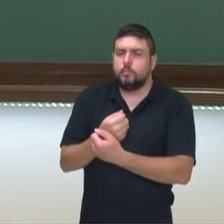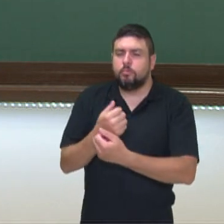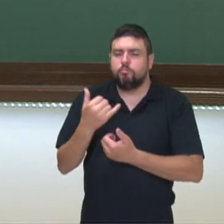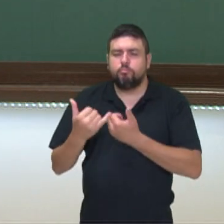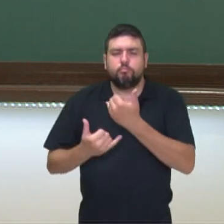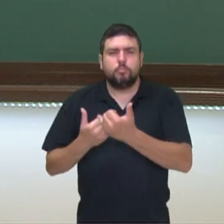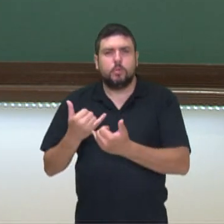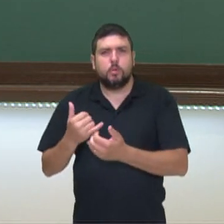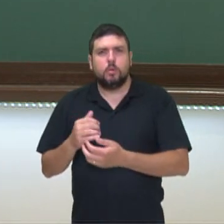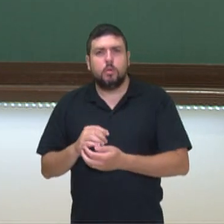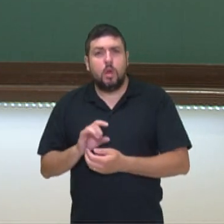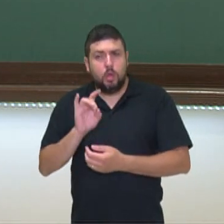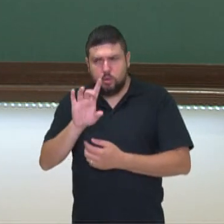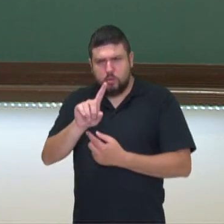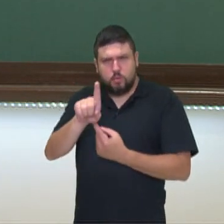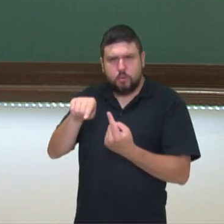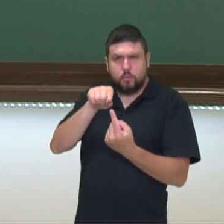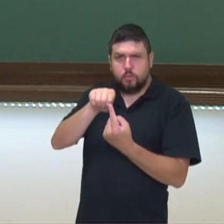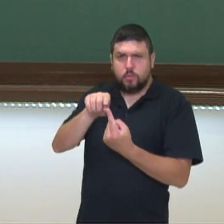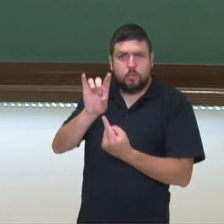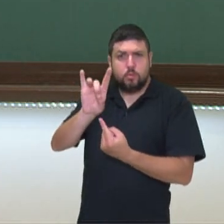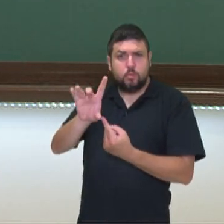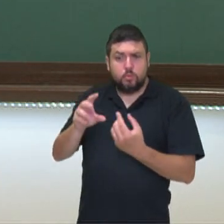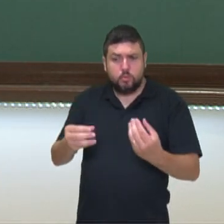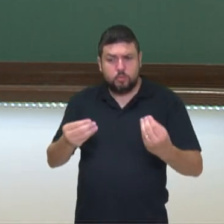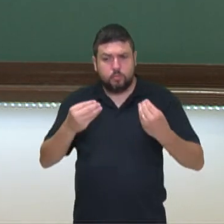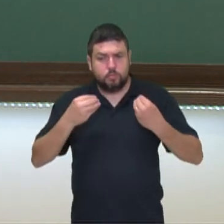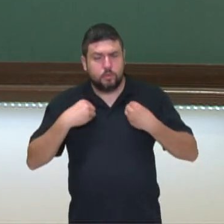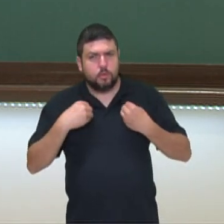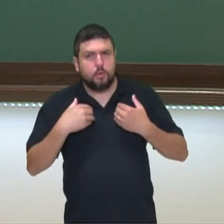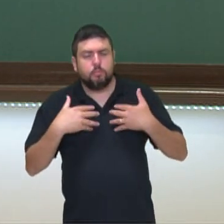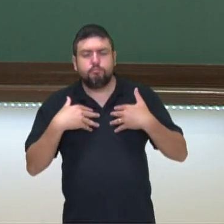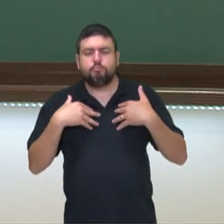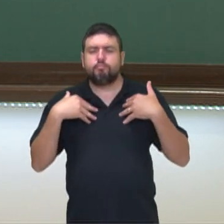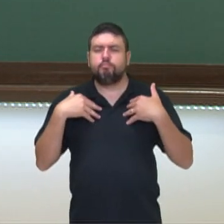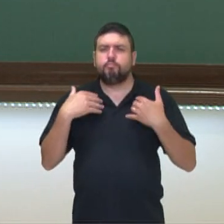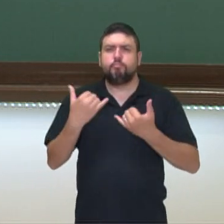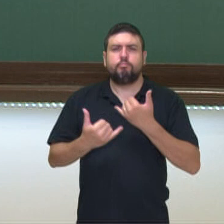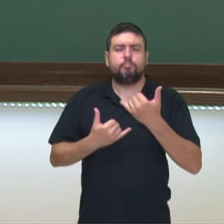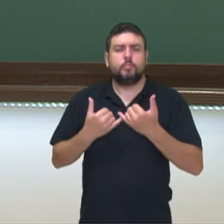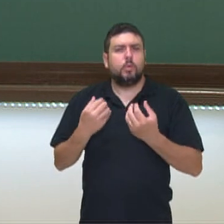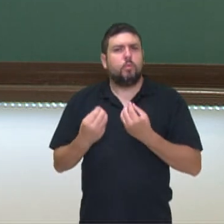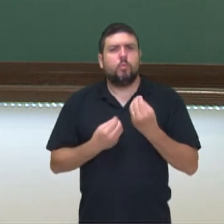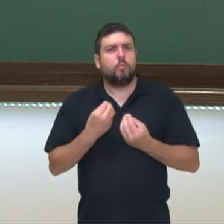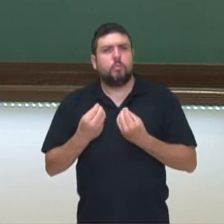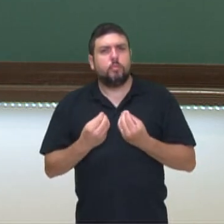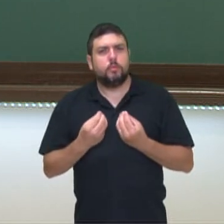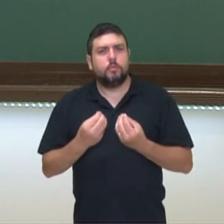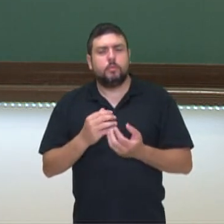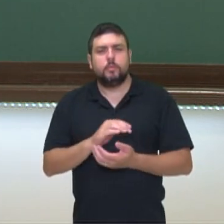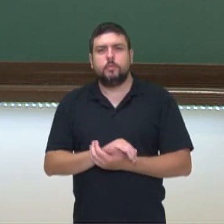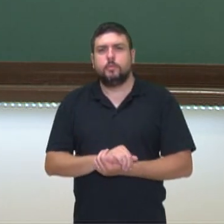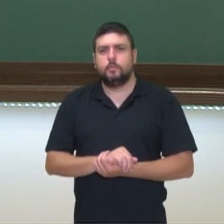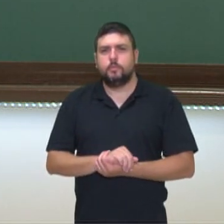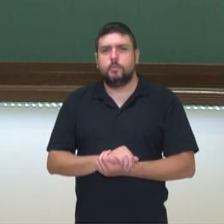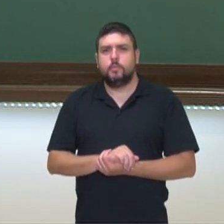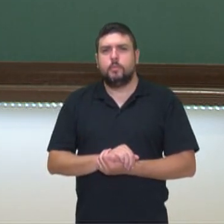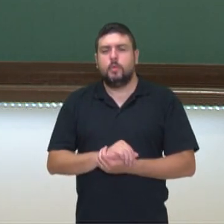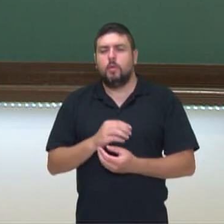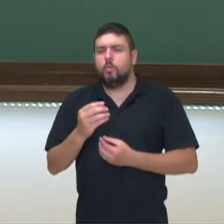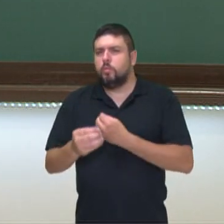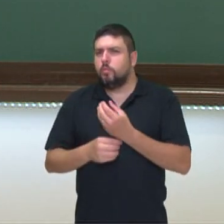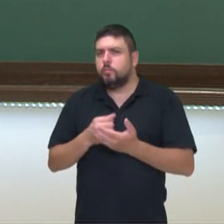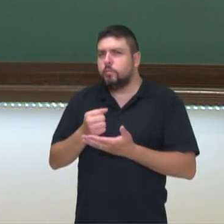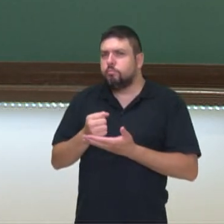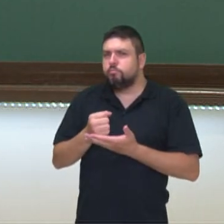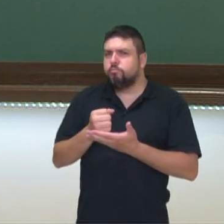só têm realmente essa finalidade? Eles ajudam a viver de que forma? De que forma eles contribuem às